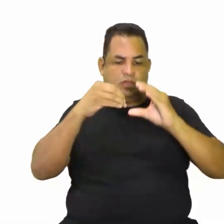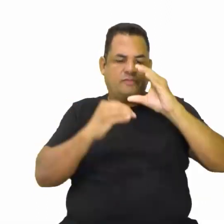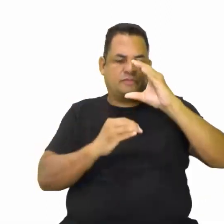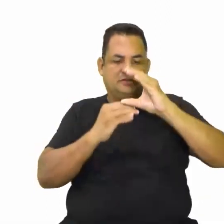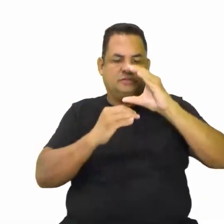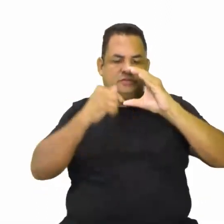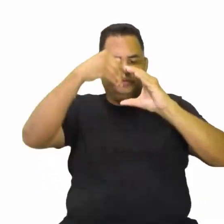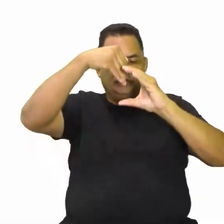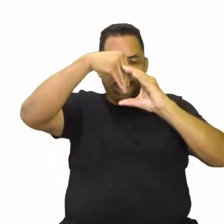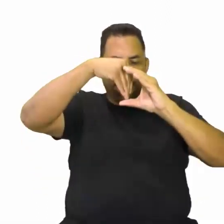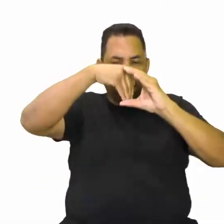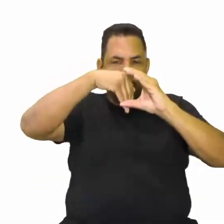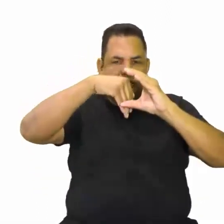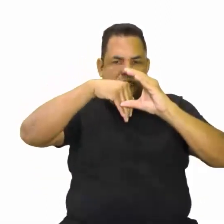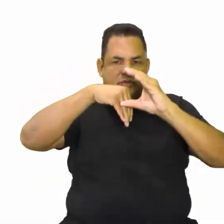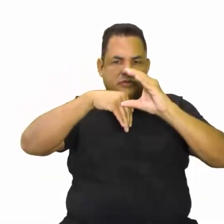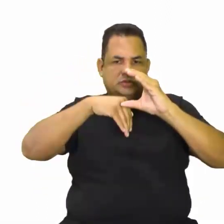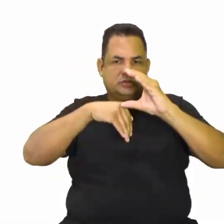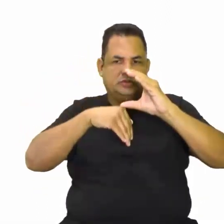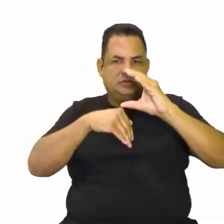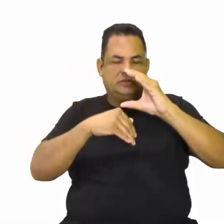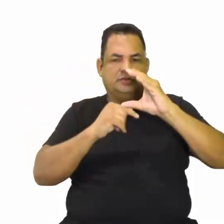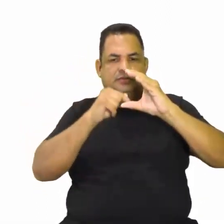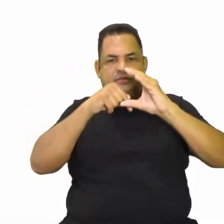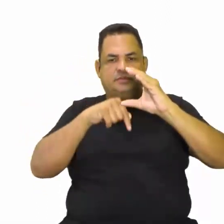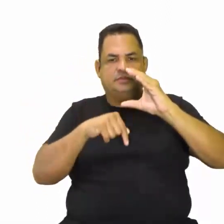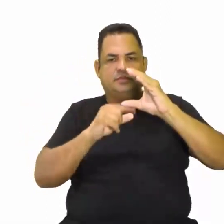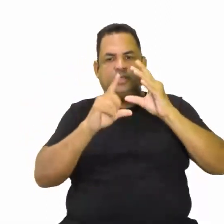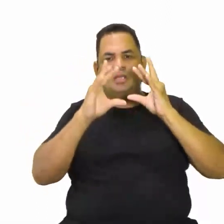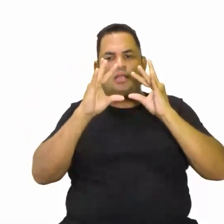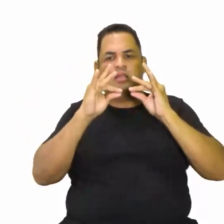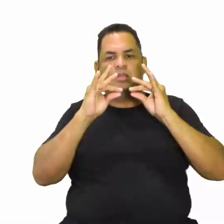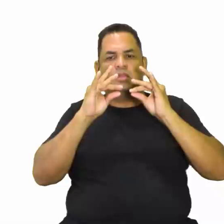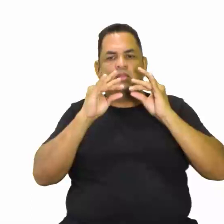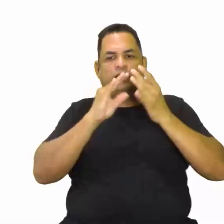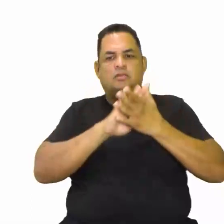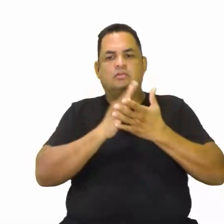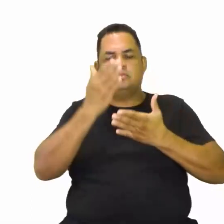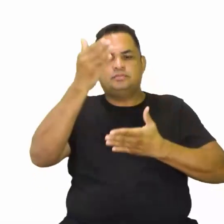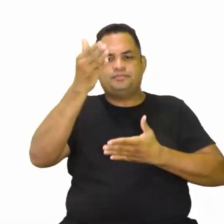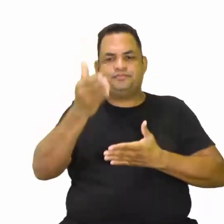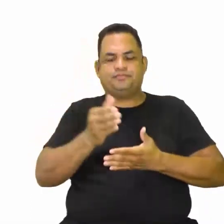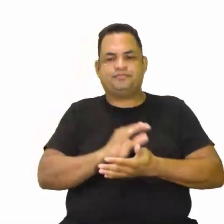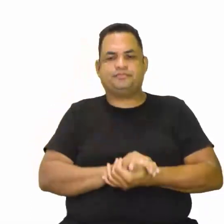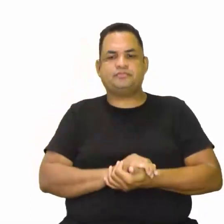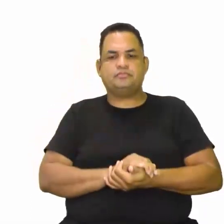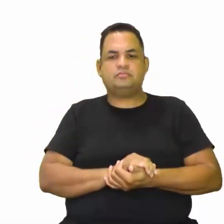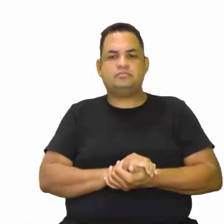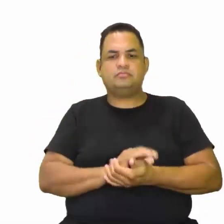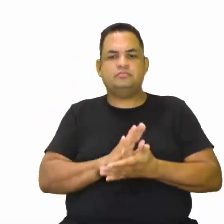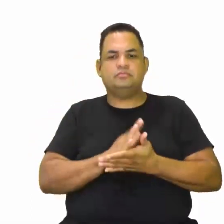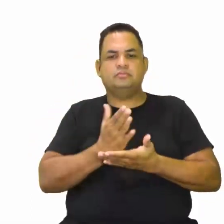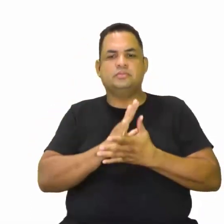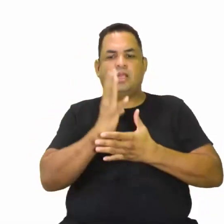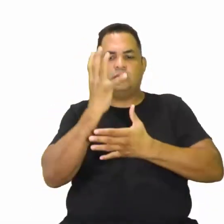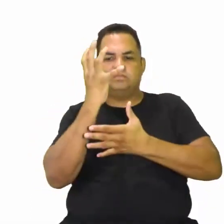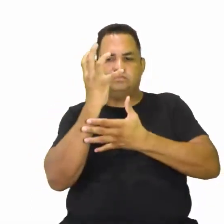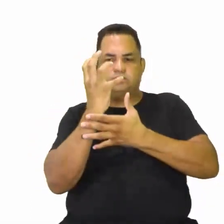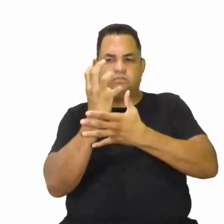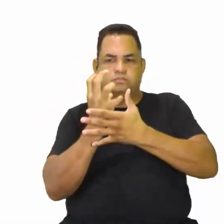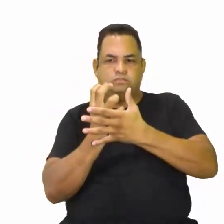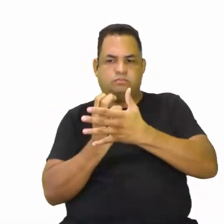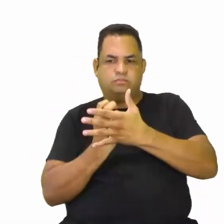filtração, você está passando água nesse sentido, ele está gerando um vácuo, quer